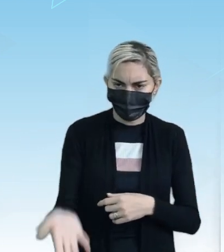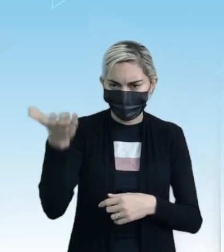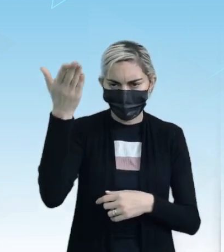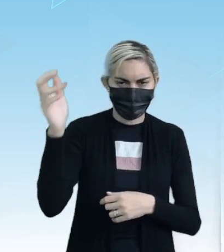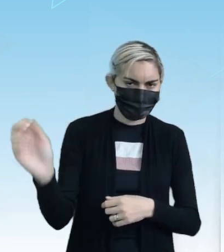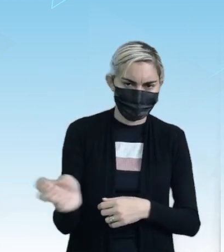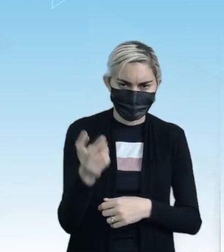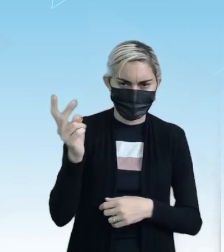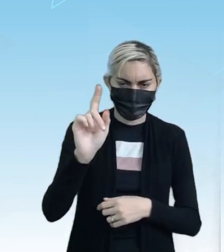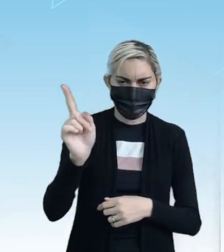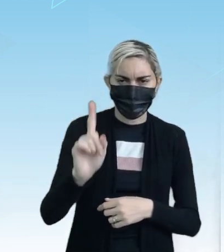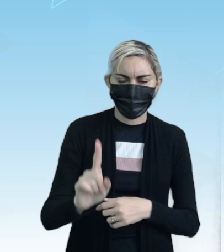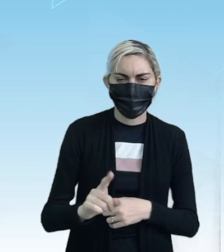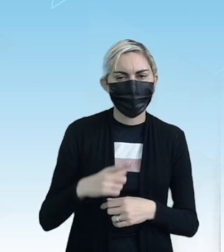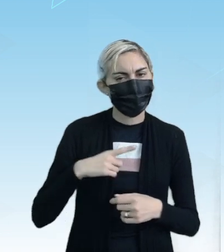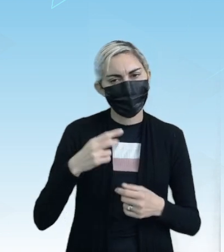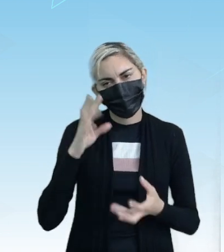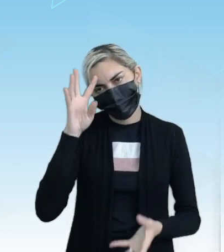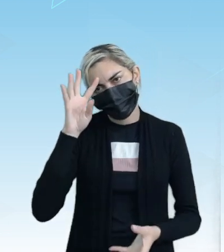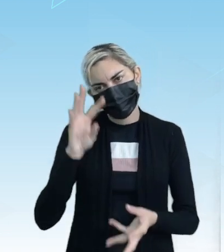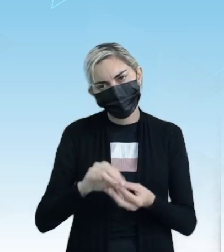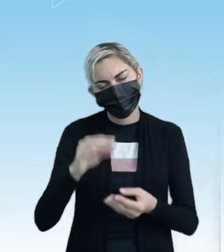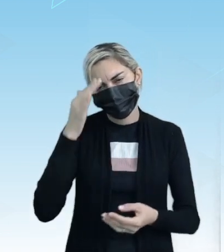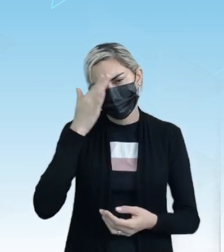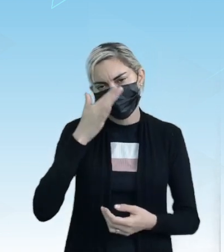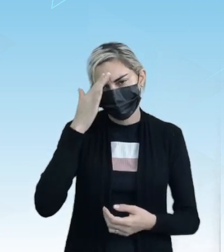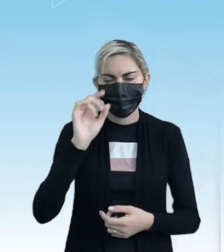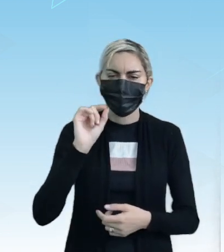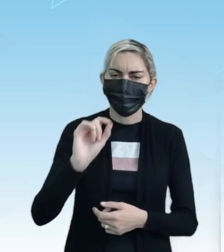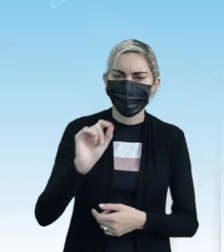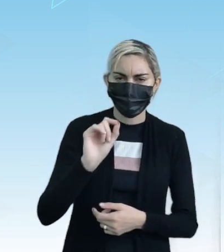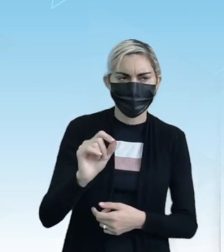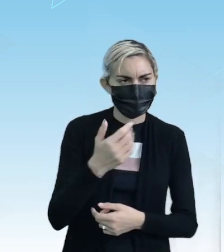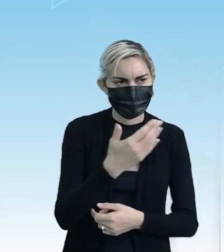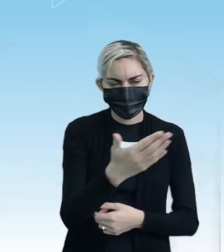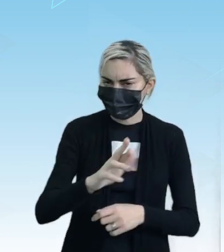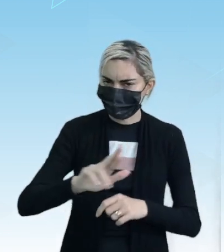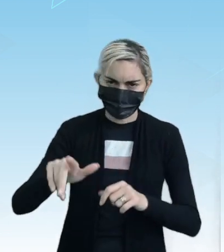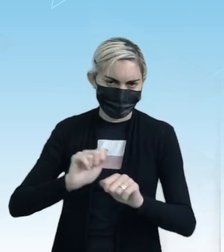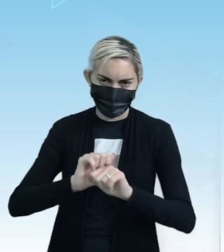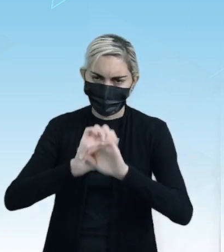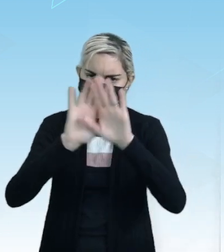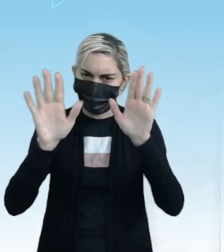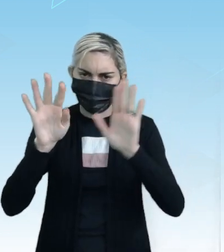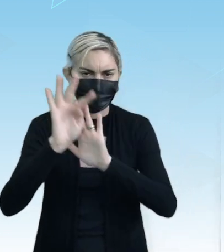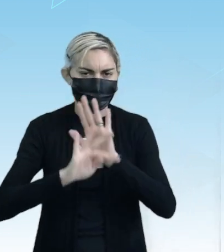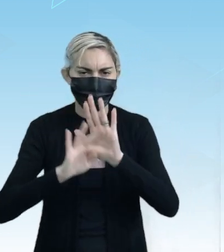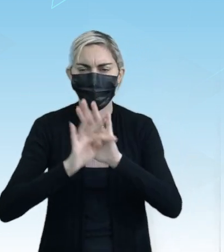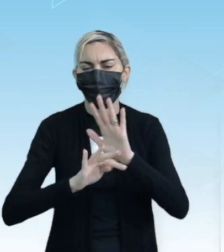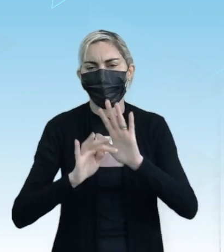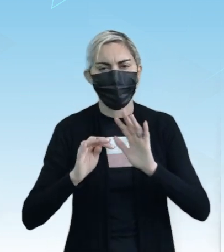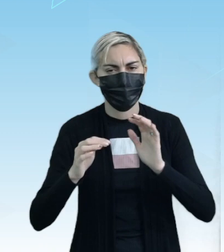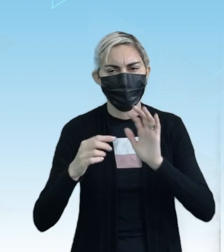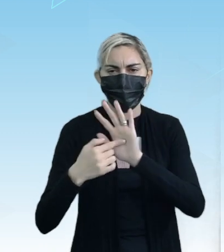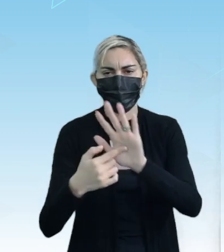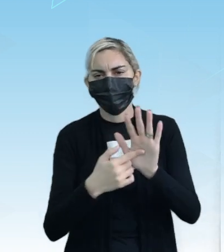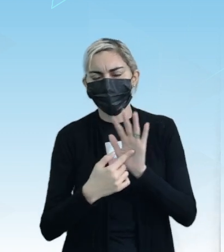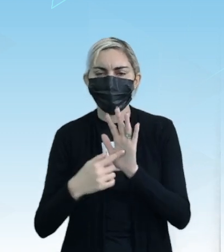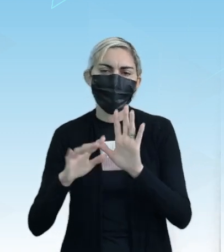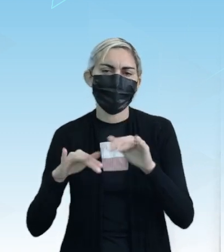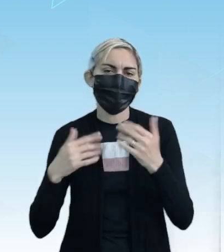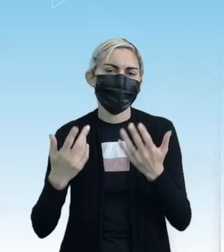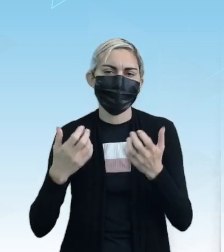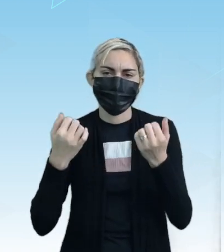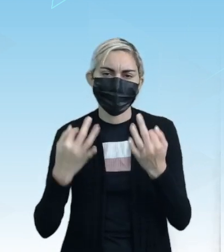preço. Pressupõe-se, nós entendemos, no caso aqui, que não está claro no texto, não está expresso, aliás, não